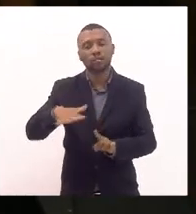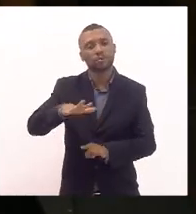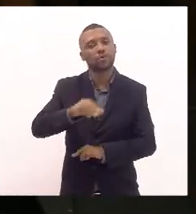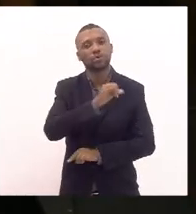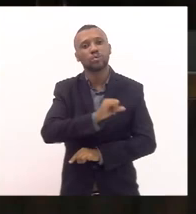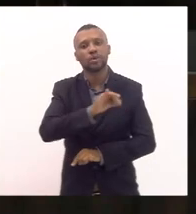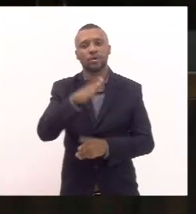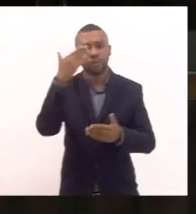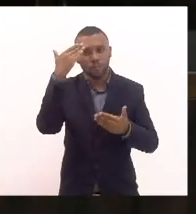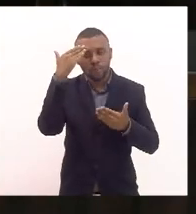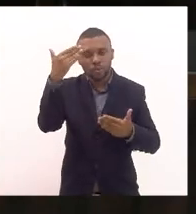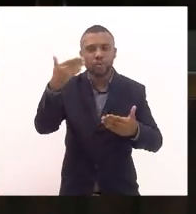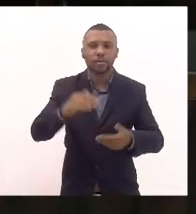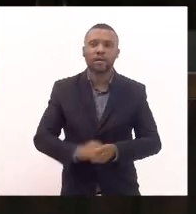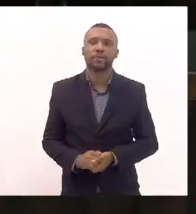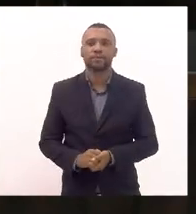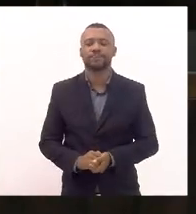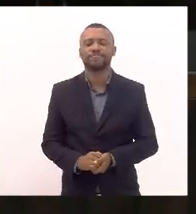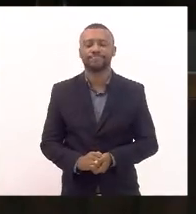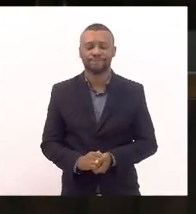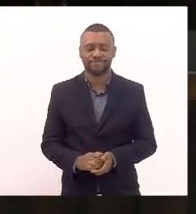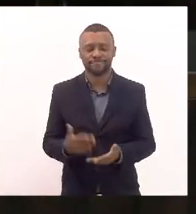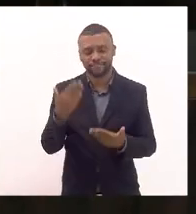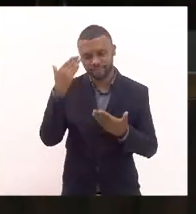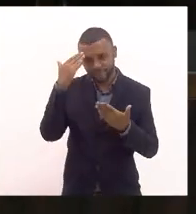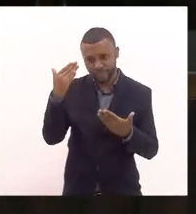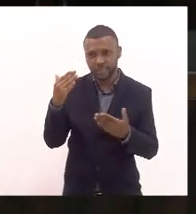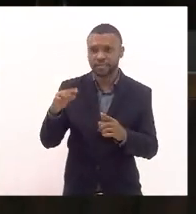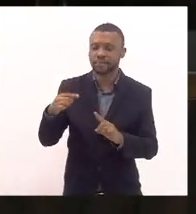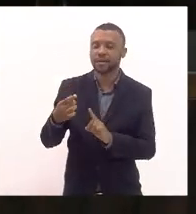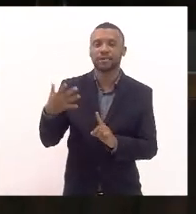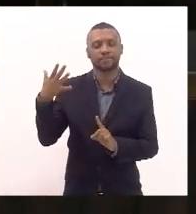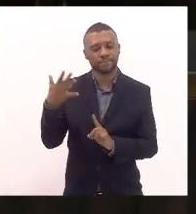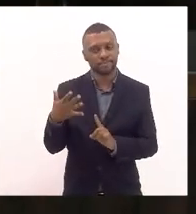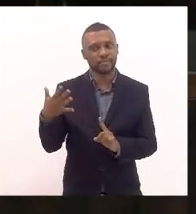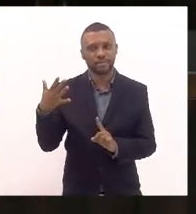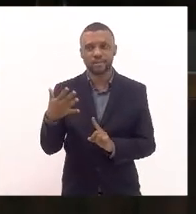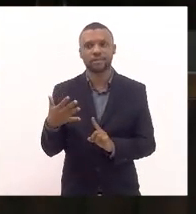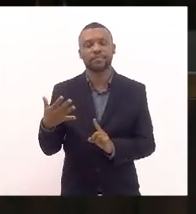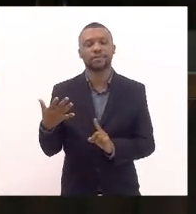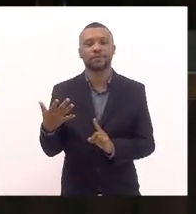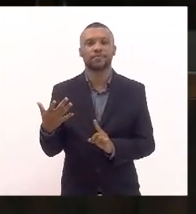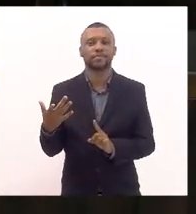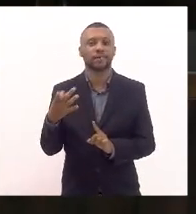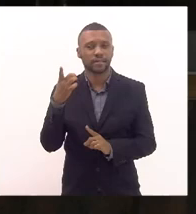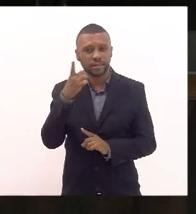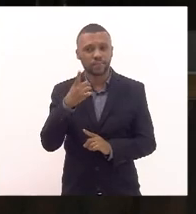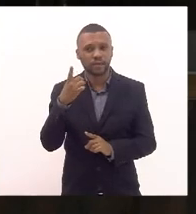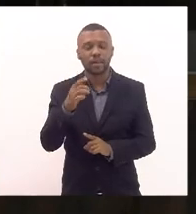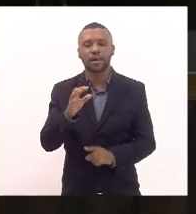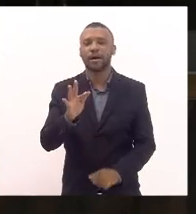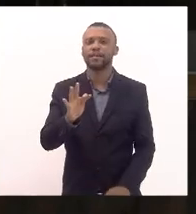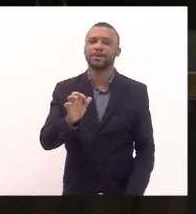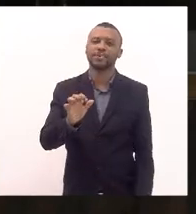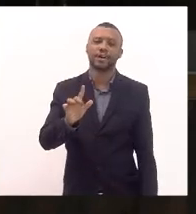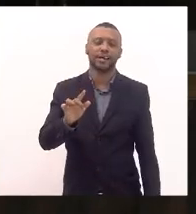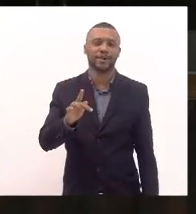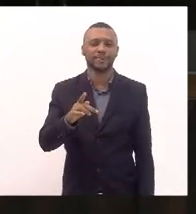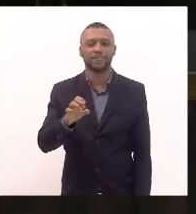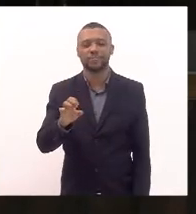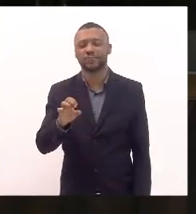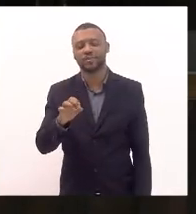estado muito obrigado obrigada Nobre deputada waldeck Carneiro próximo orador inscrito Deputado Felipe poubel